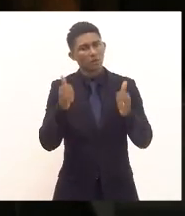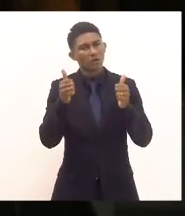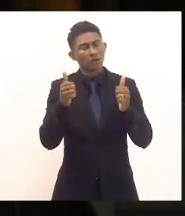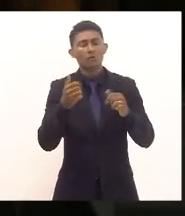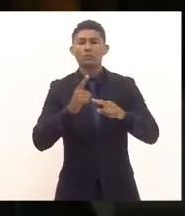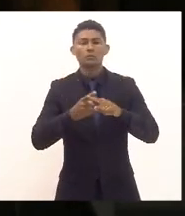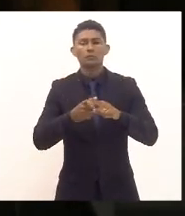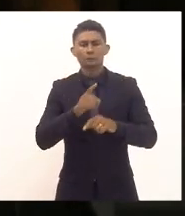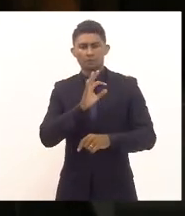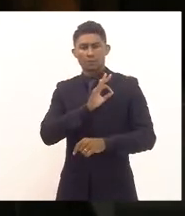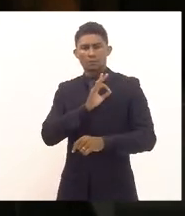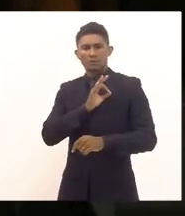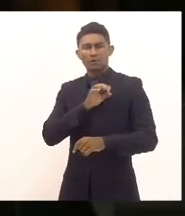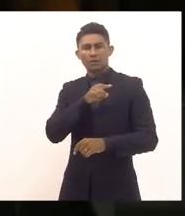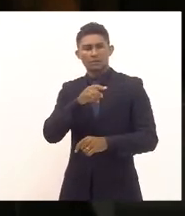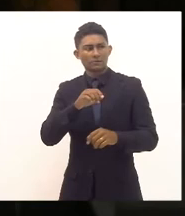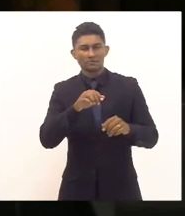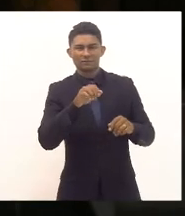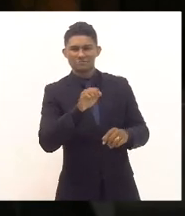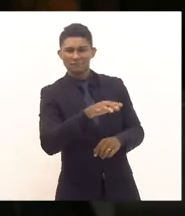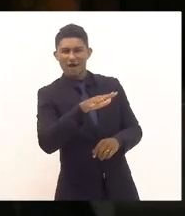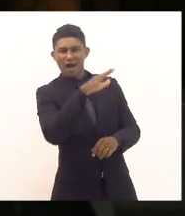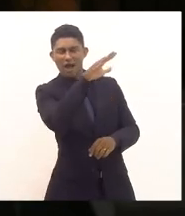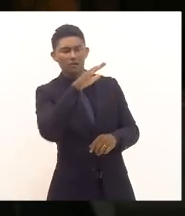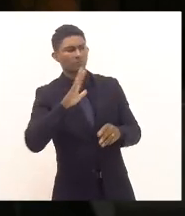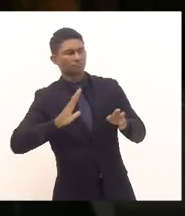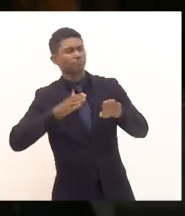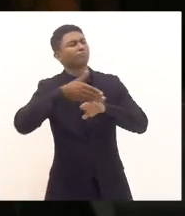operação policial dentro da favela serve